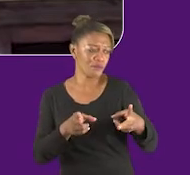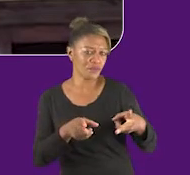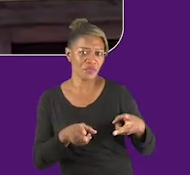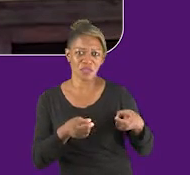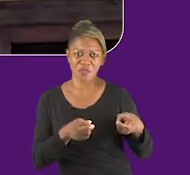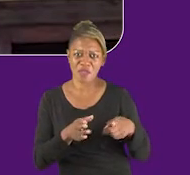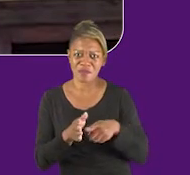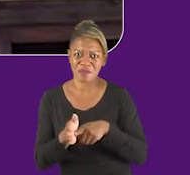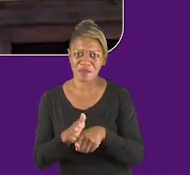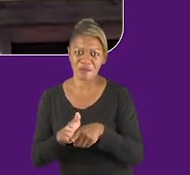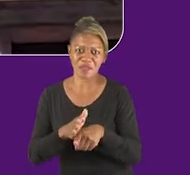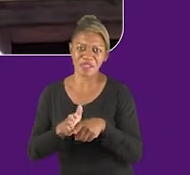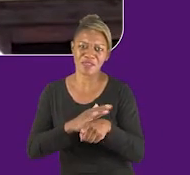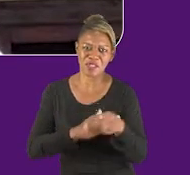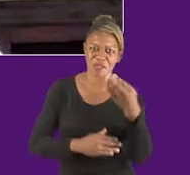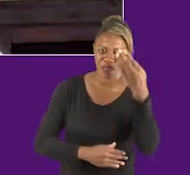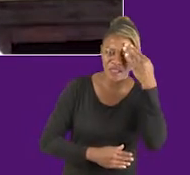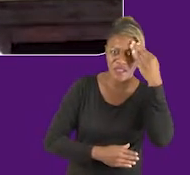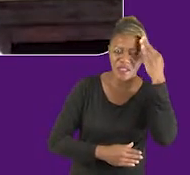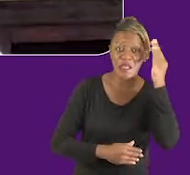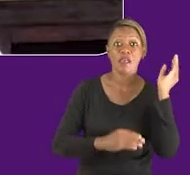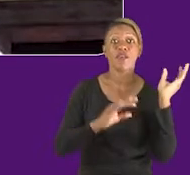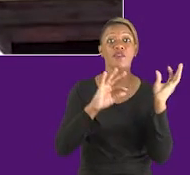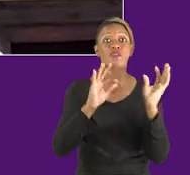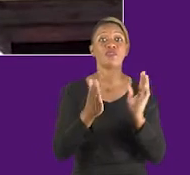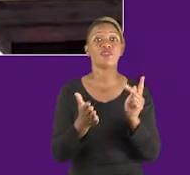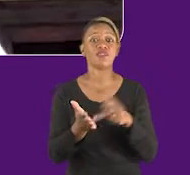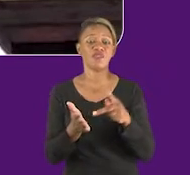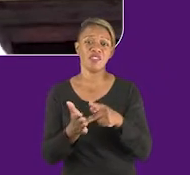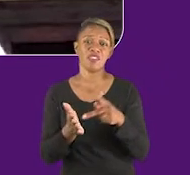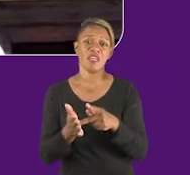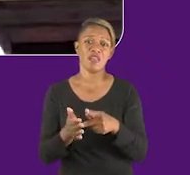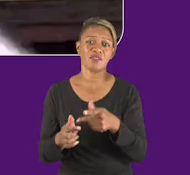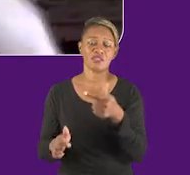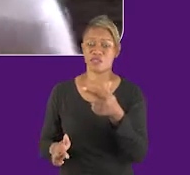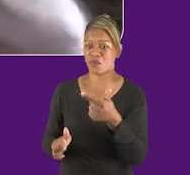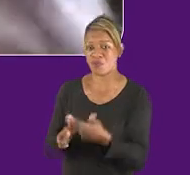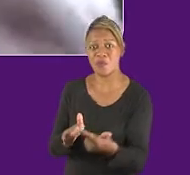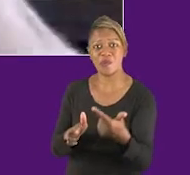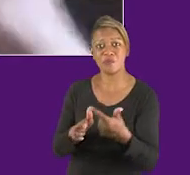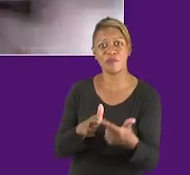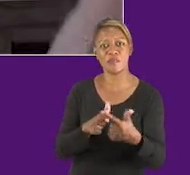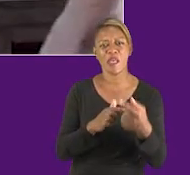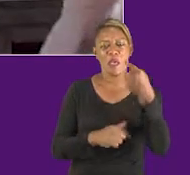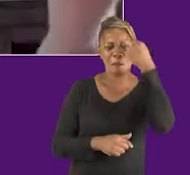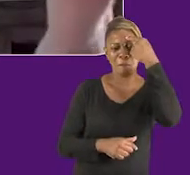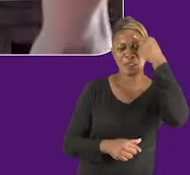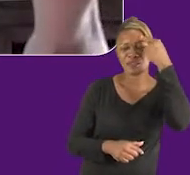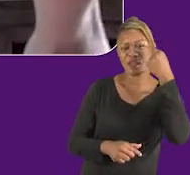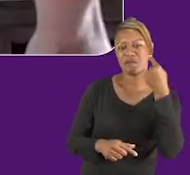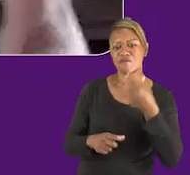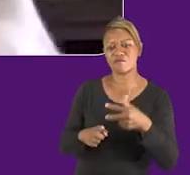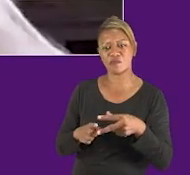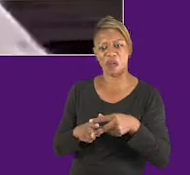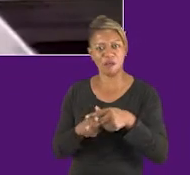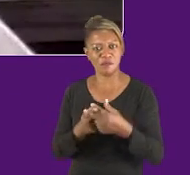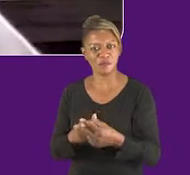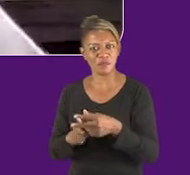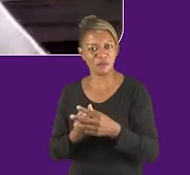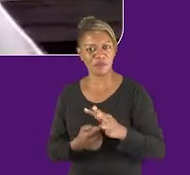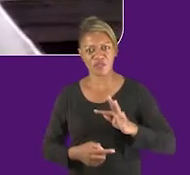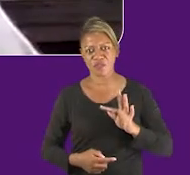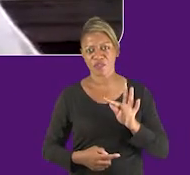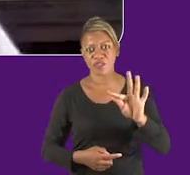tem que escutar tem que entender efetivamente Costa dor tem que pensar em soluções para essa dor